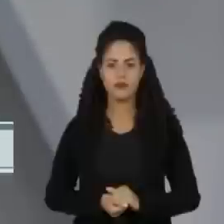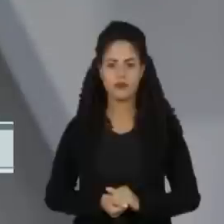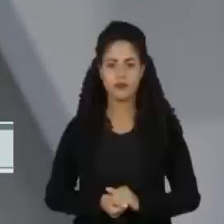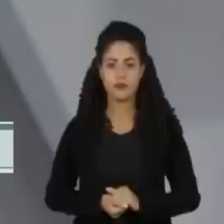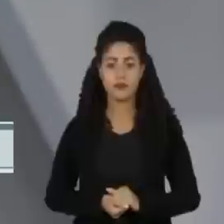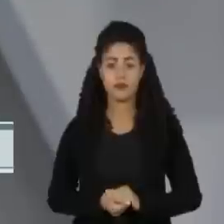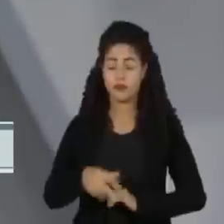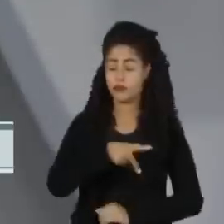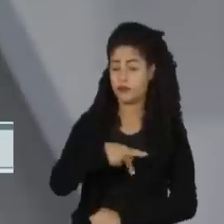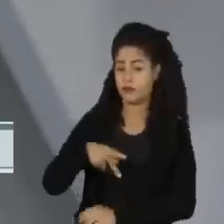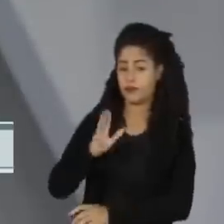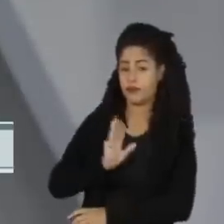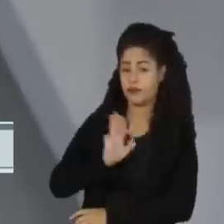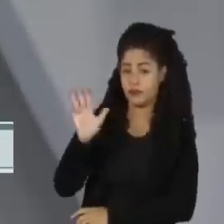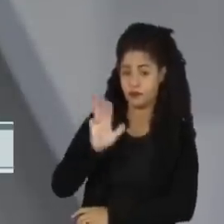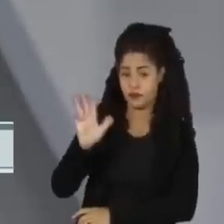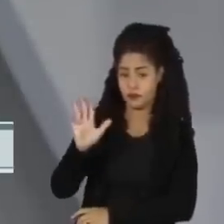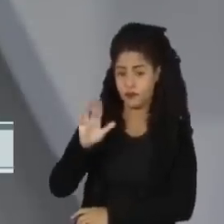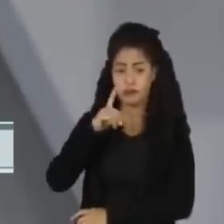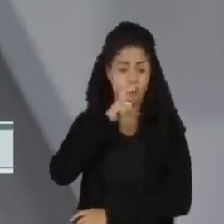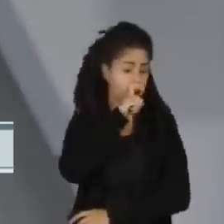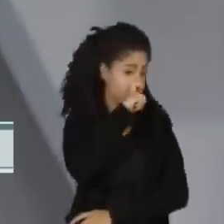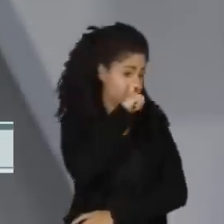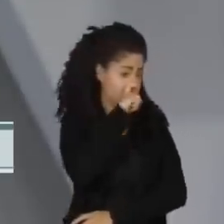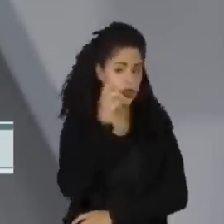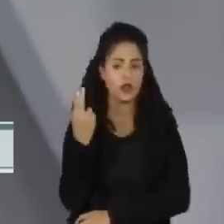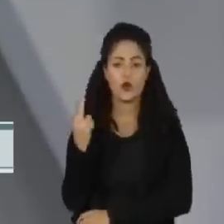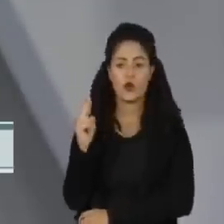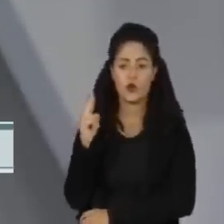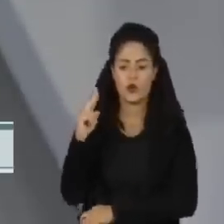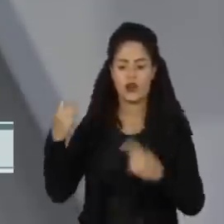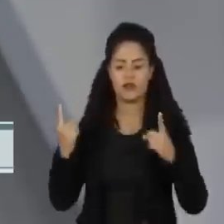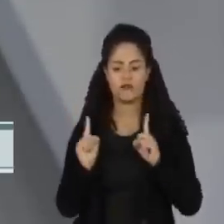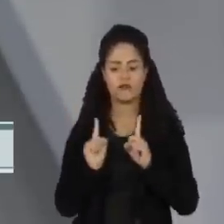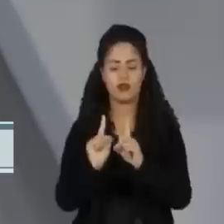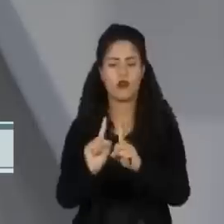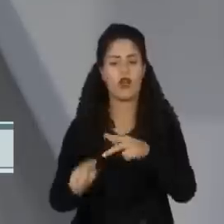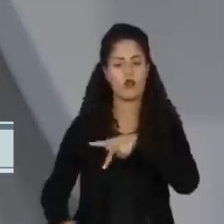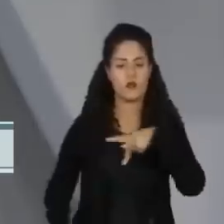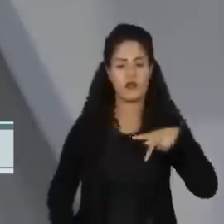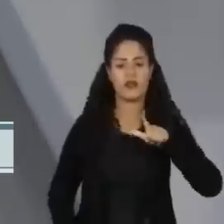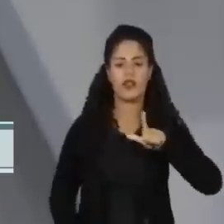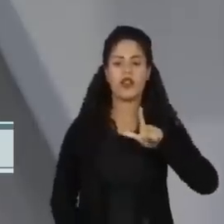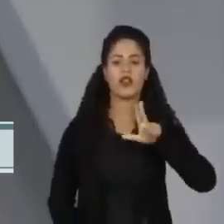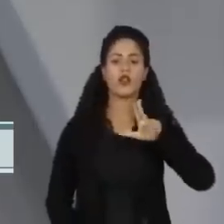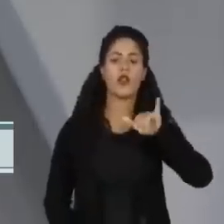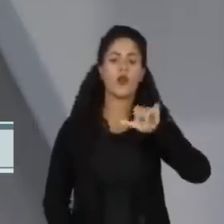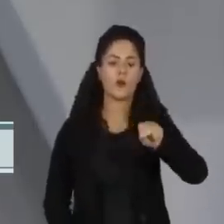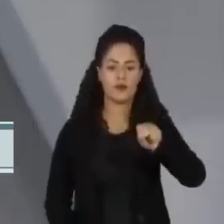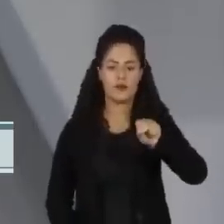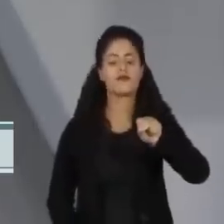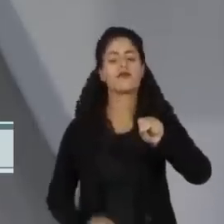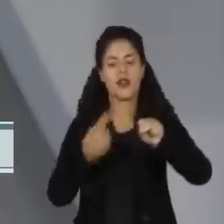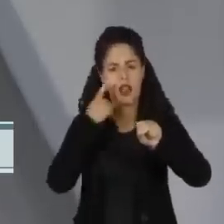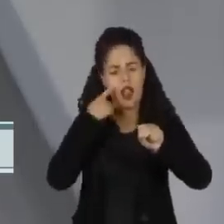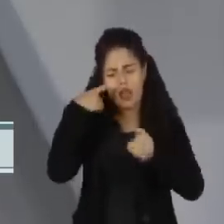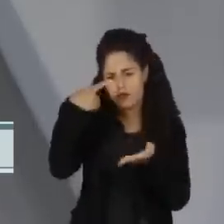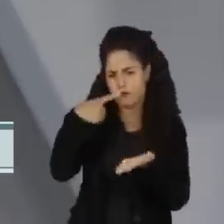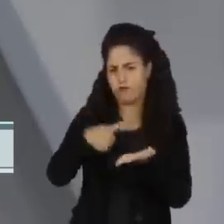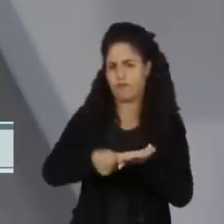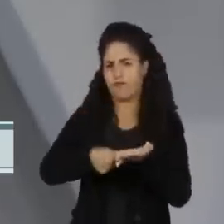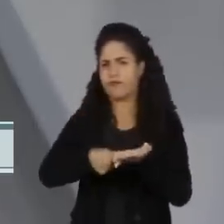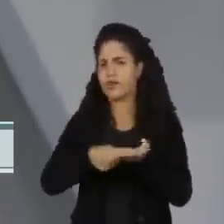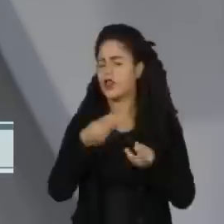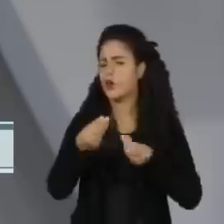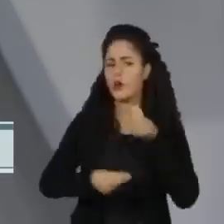o presidente Lula está em Montevidéu no Uruguai num encontro com o presidente Luís Alberto lacagipou a missão espinhosa